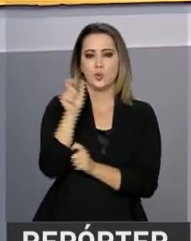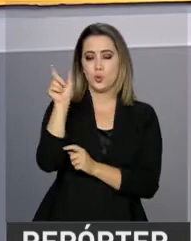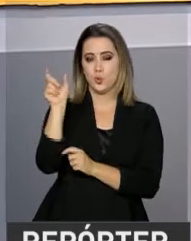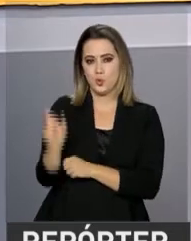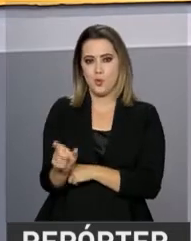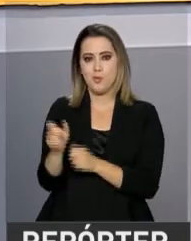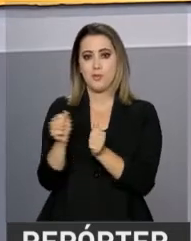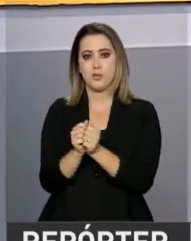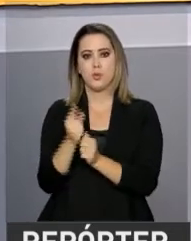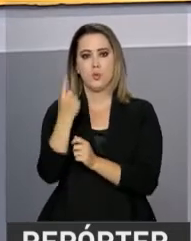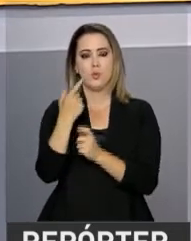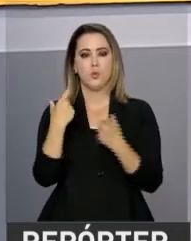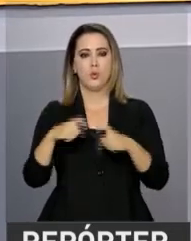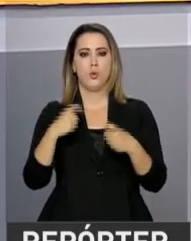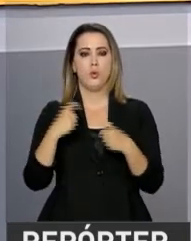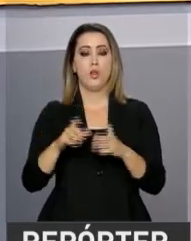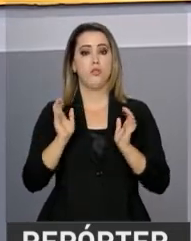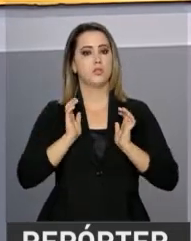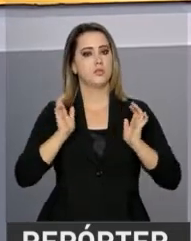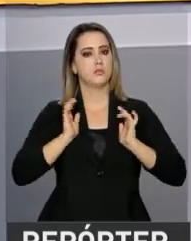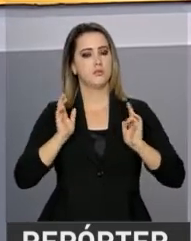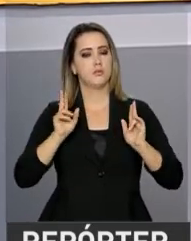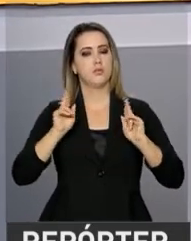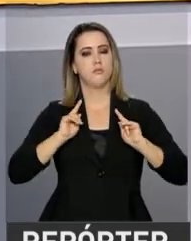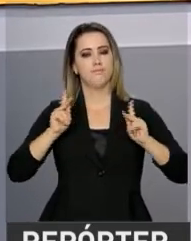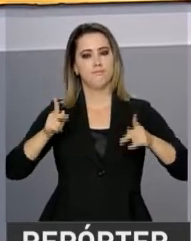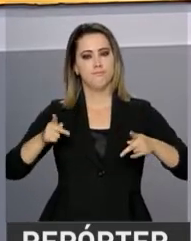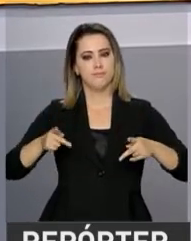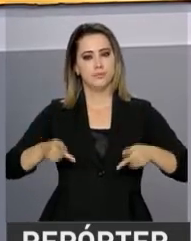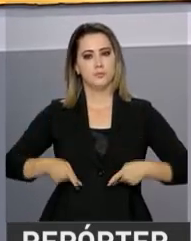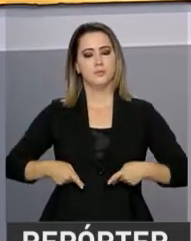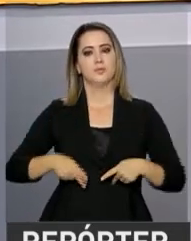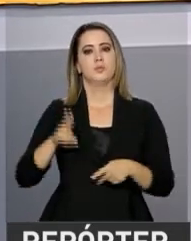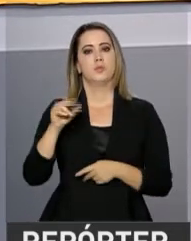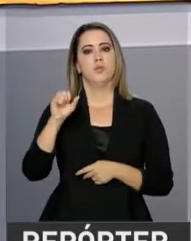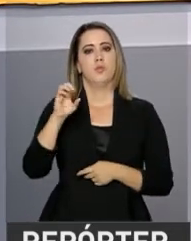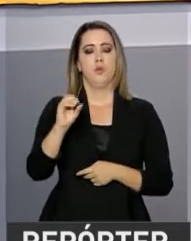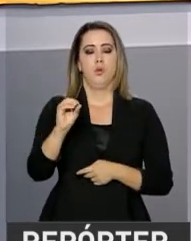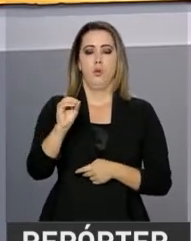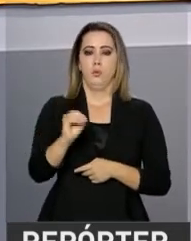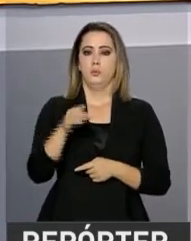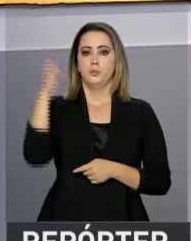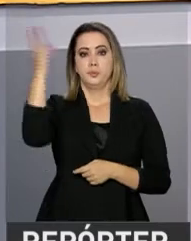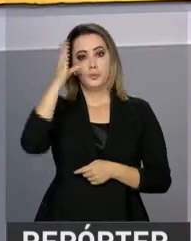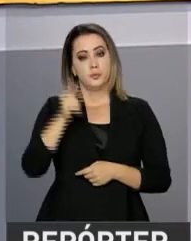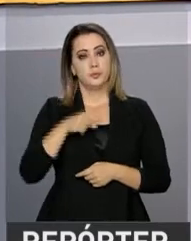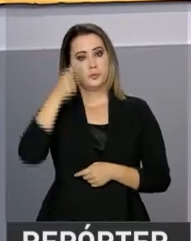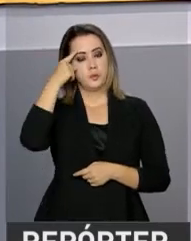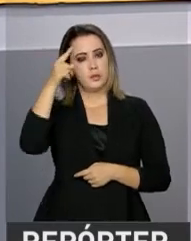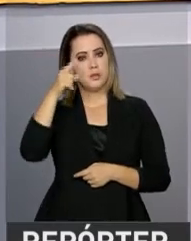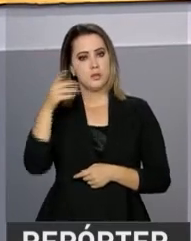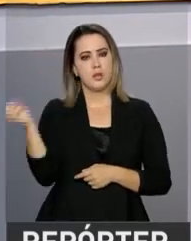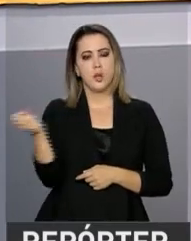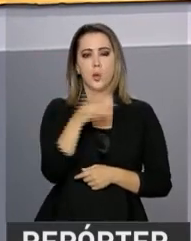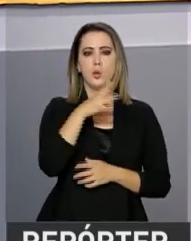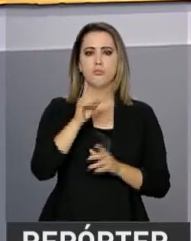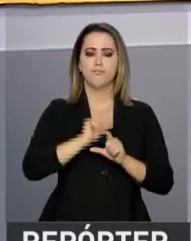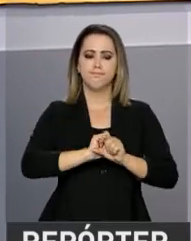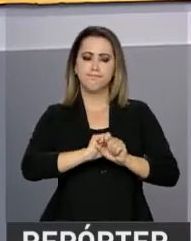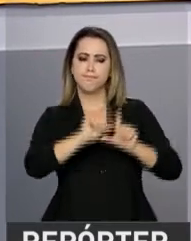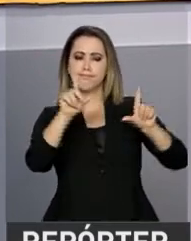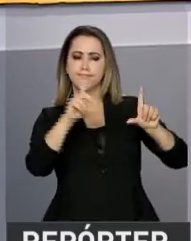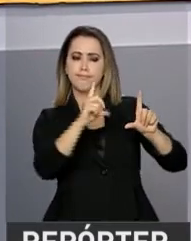um dos sítios do patrimônio histórico cultural da unesco no brasil a idéia é modernizar as imagens das embalagens